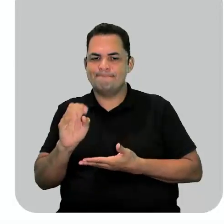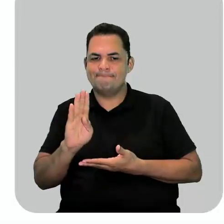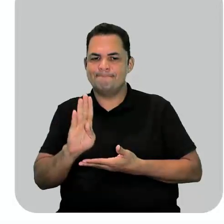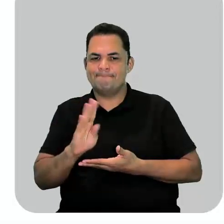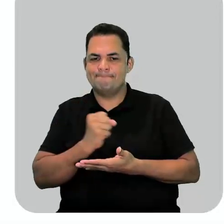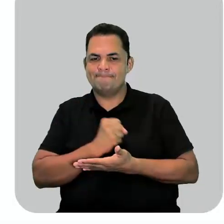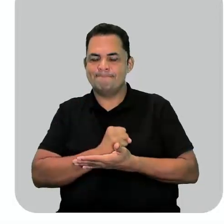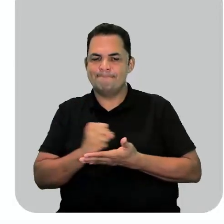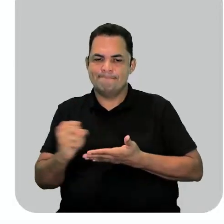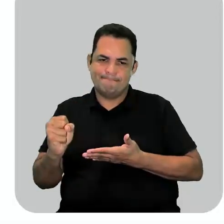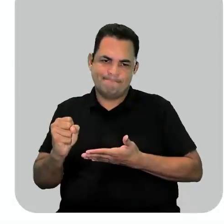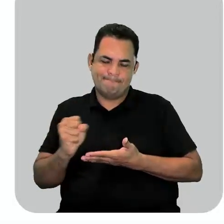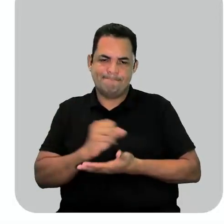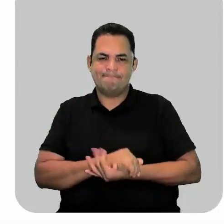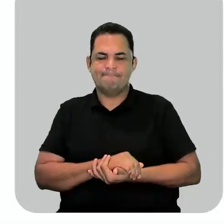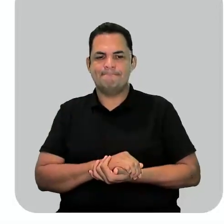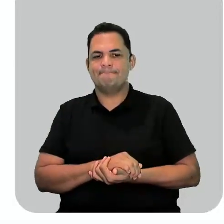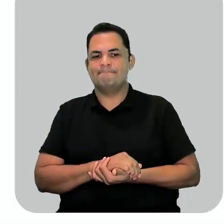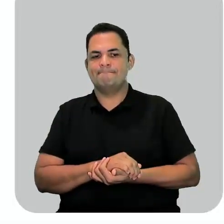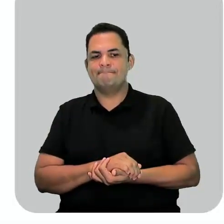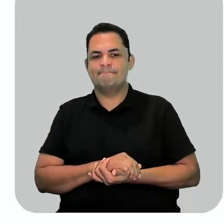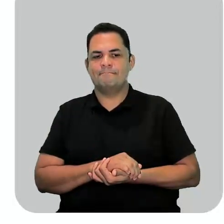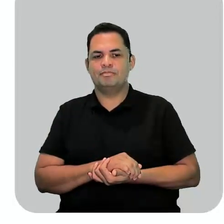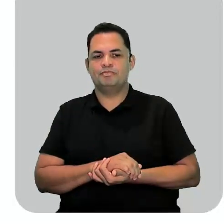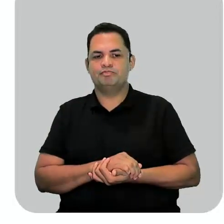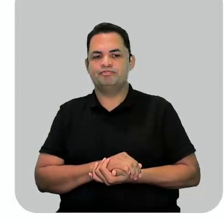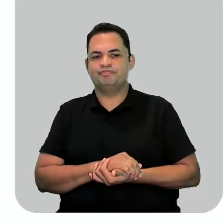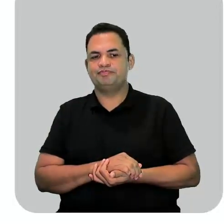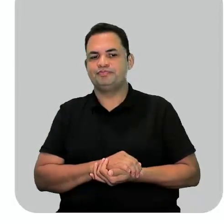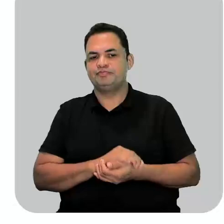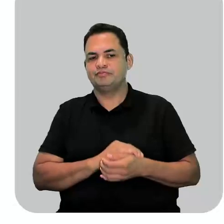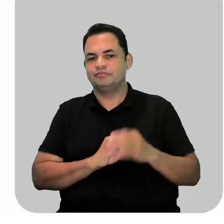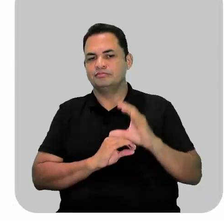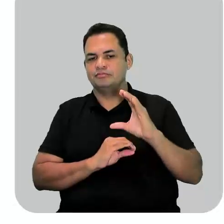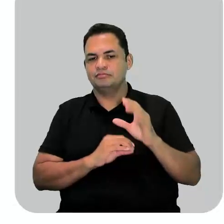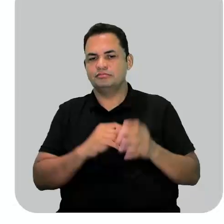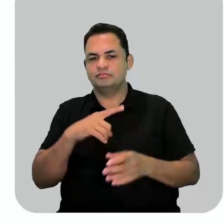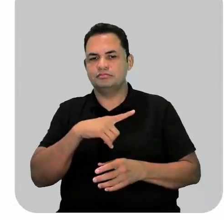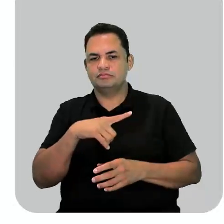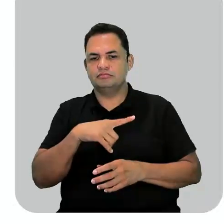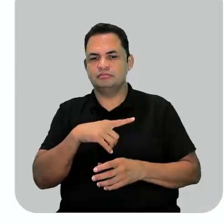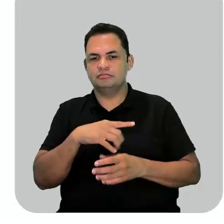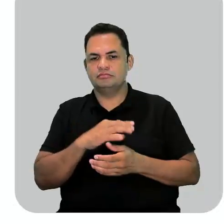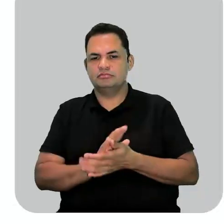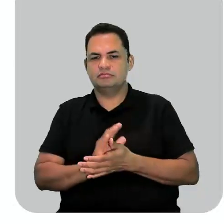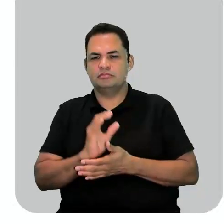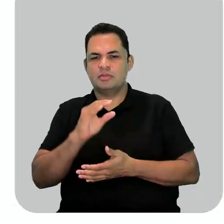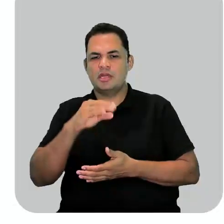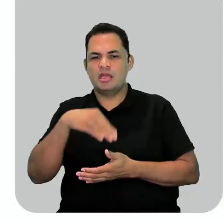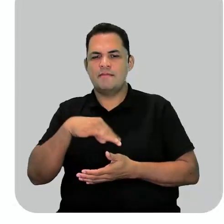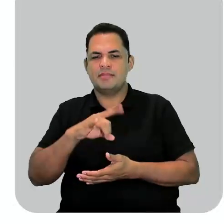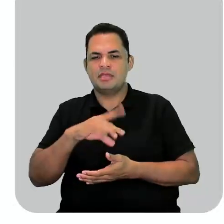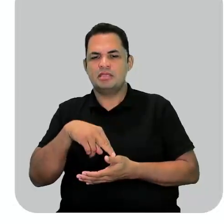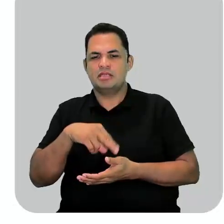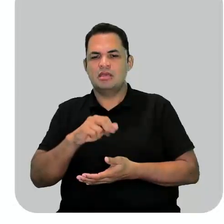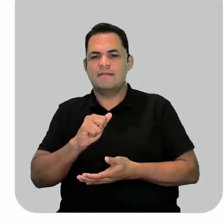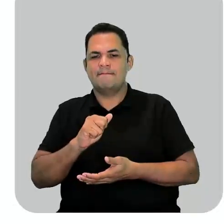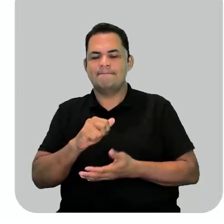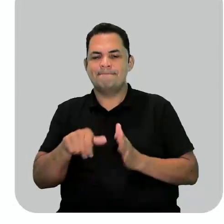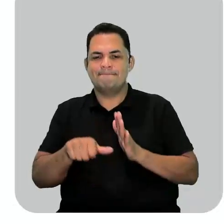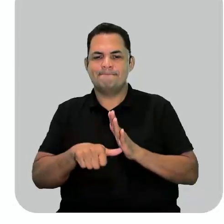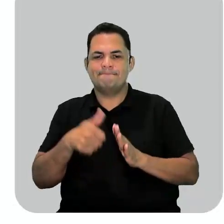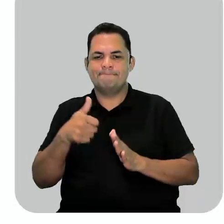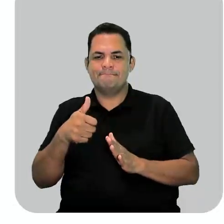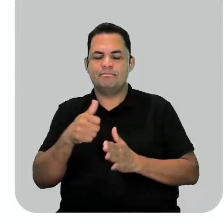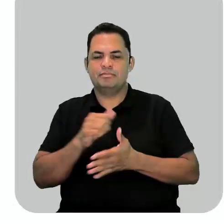também está errada. Vamos ver a letra C? Possui uma função amina primária. A gente viu que ele